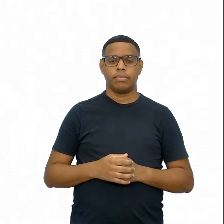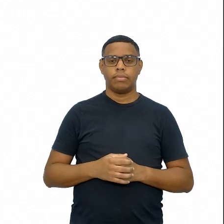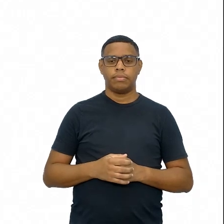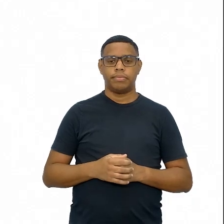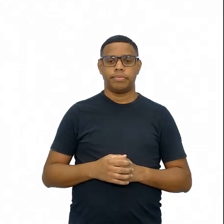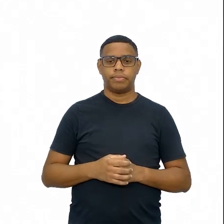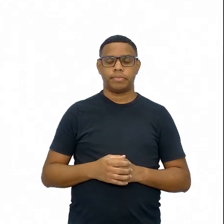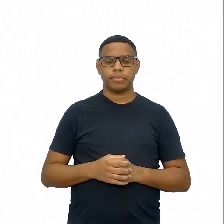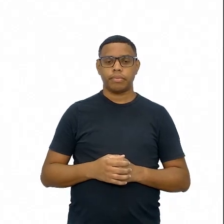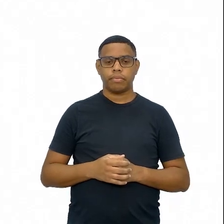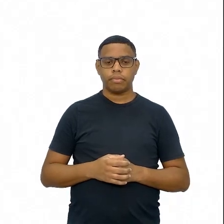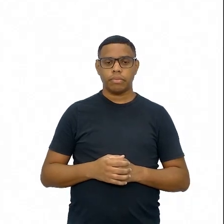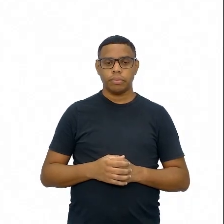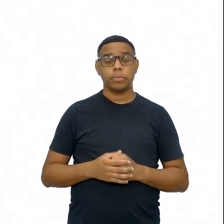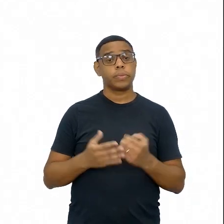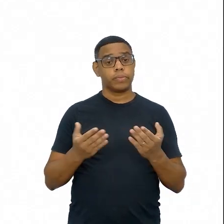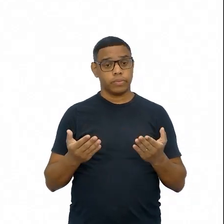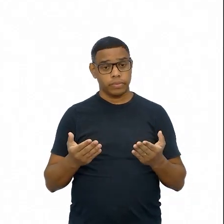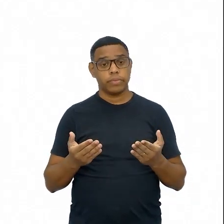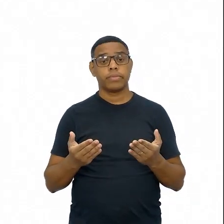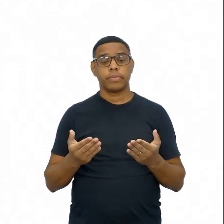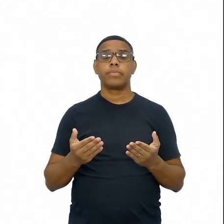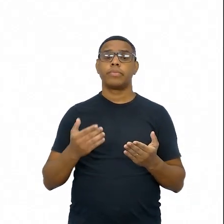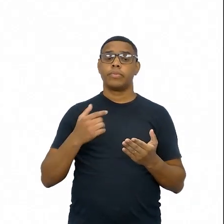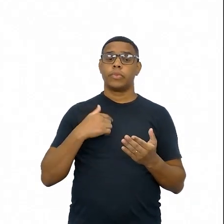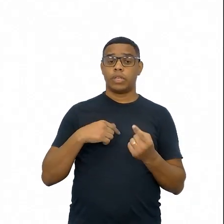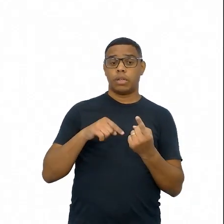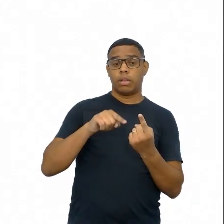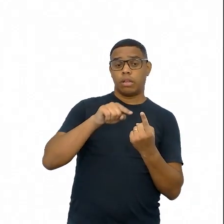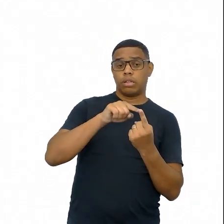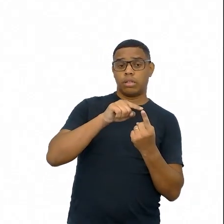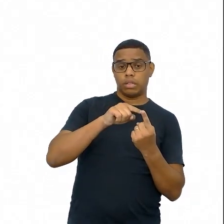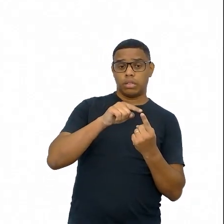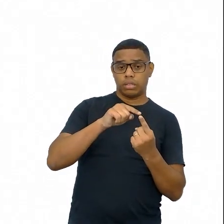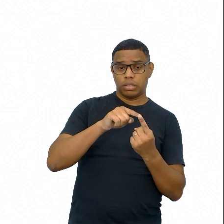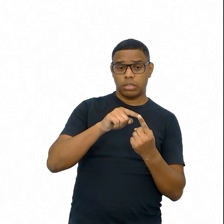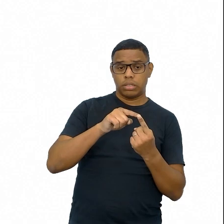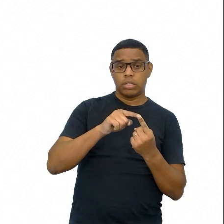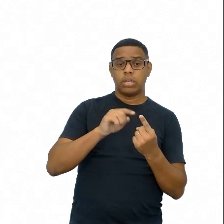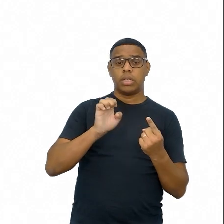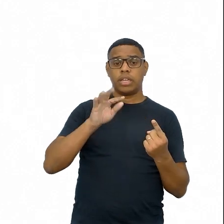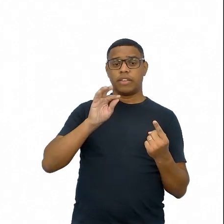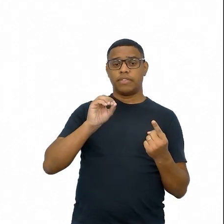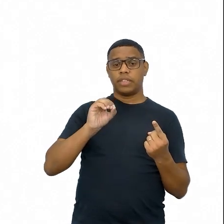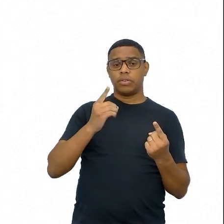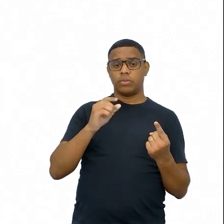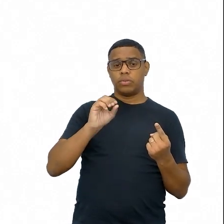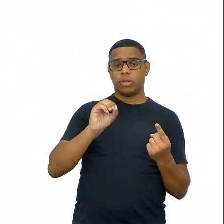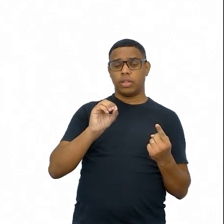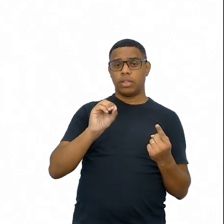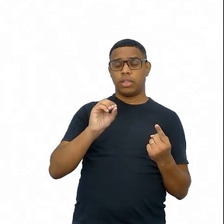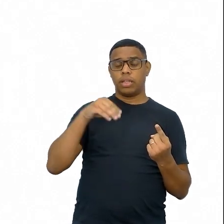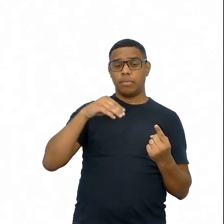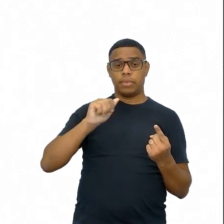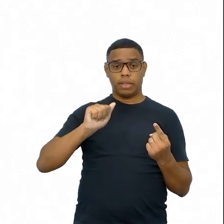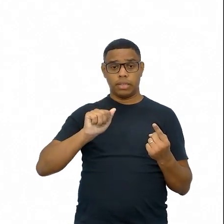Bom, nós vimos aqui que essa primeira habilidade, que a EF01MA05 teve